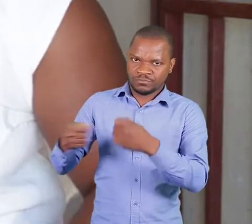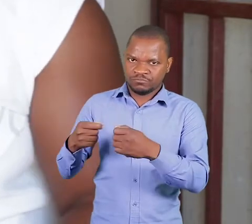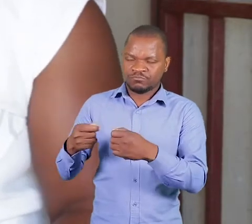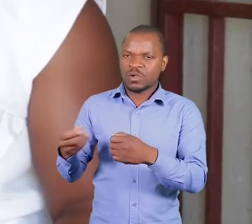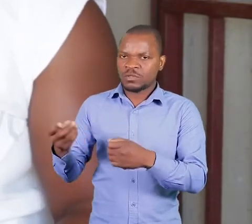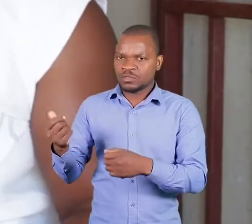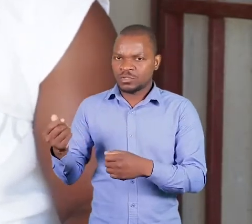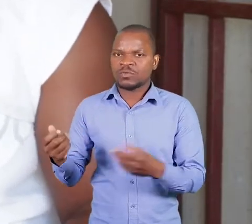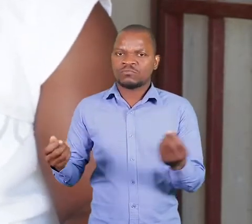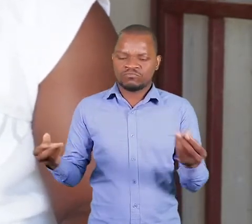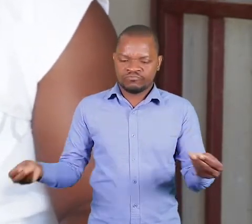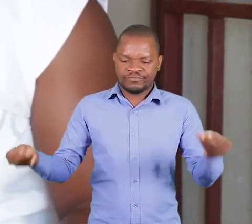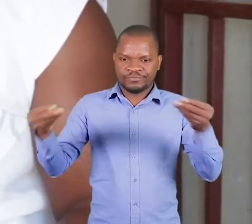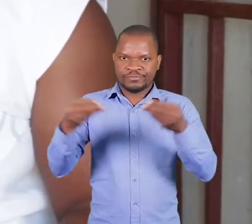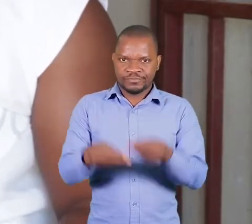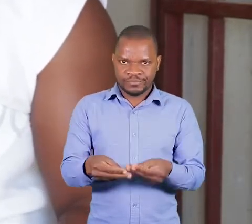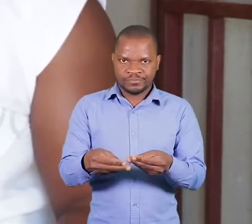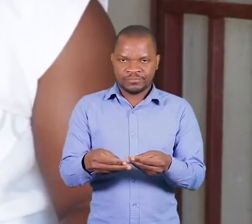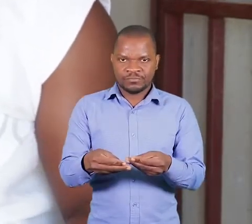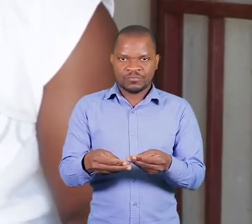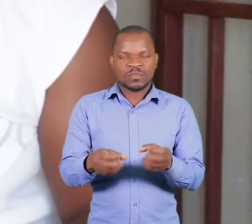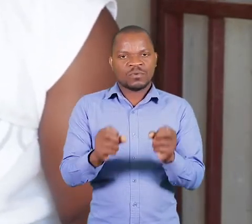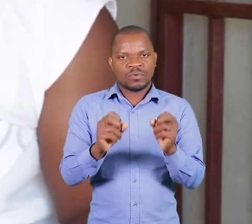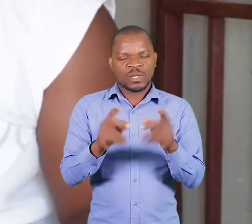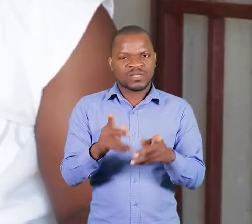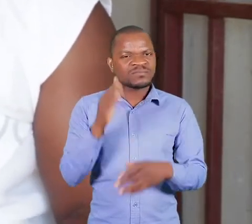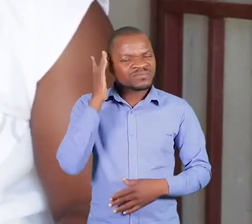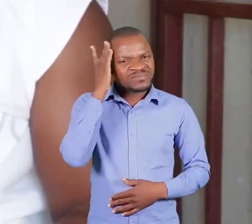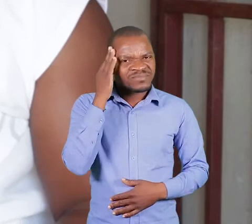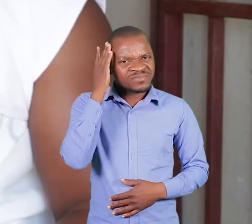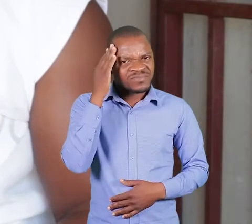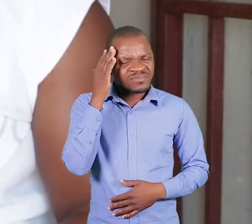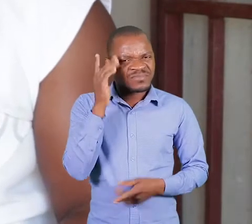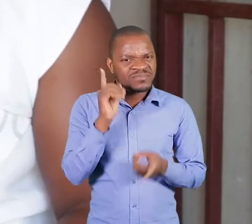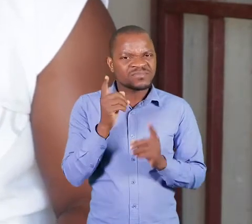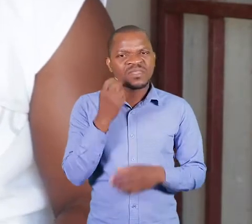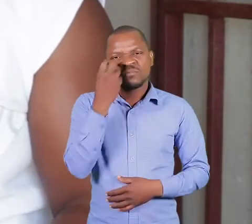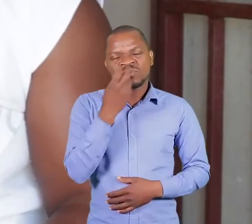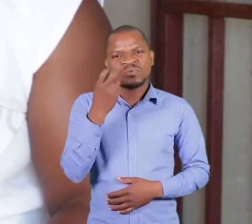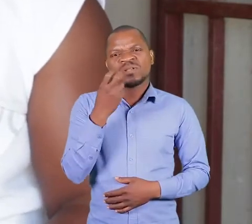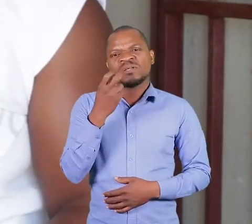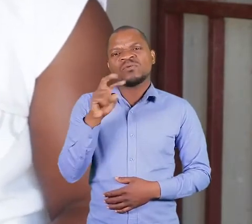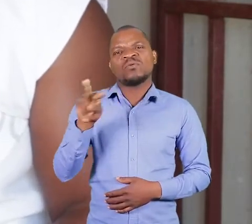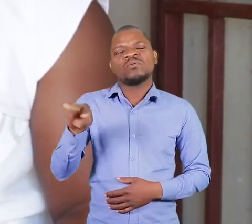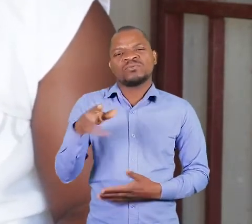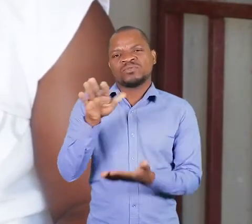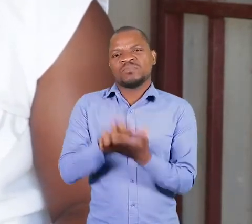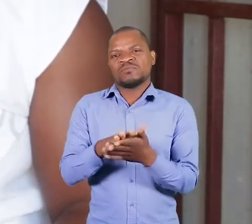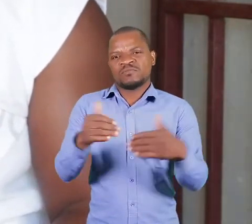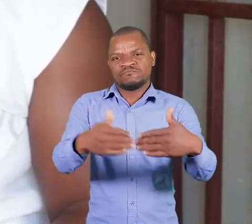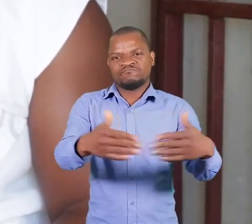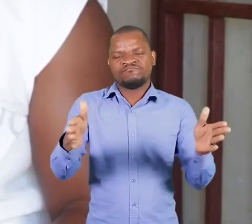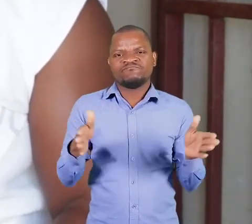própria do lado, juntamos um valorzinho e pensamos que tá, a gente procurar, nem que seja uma lojinha